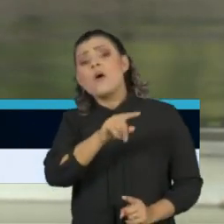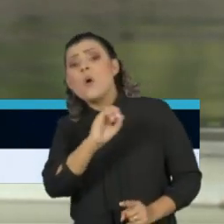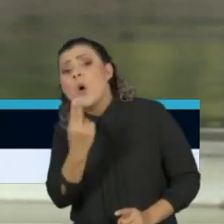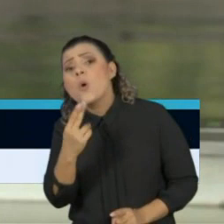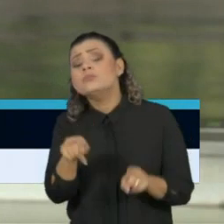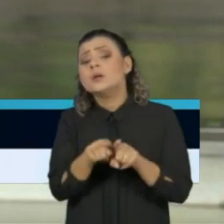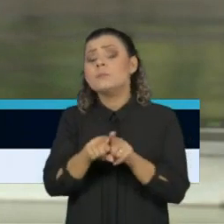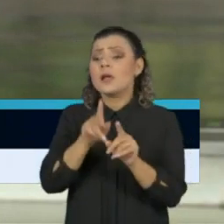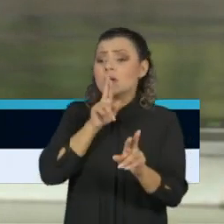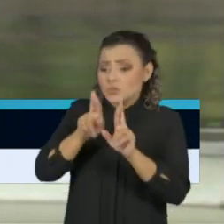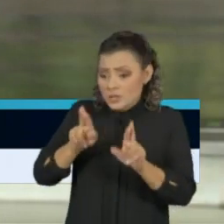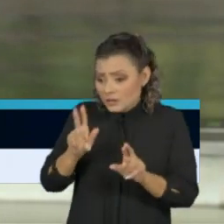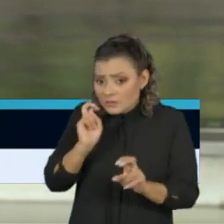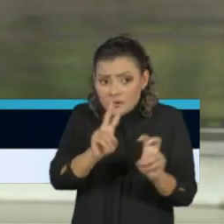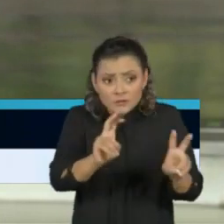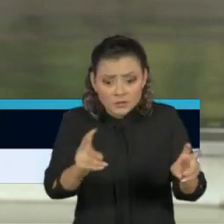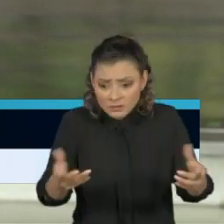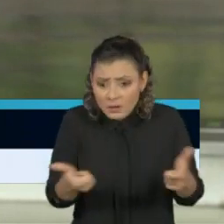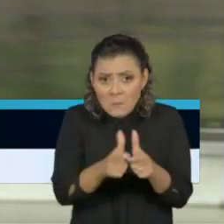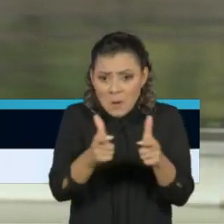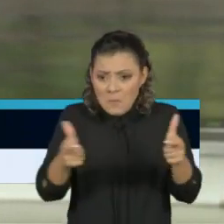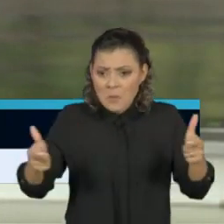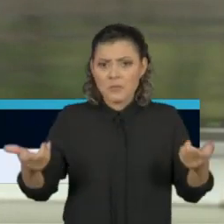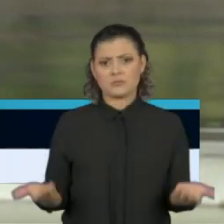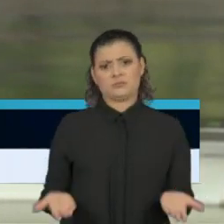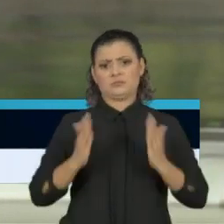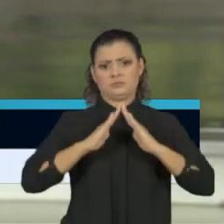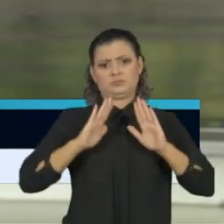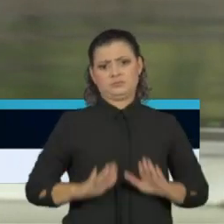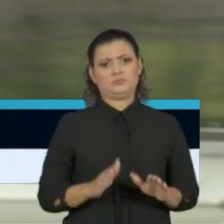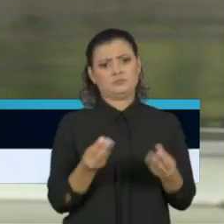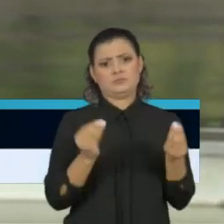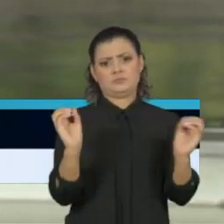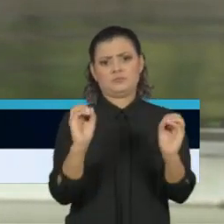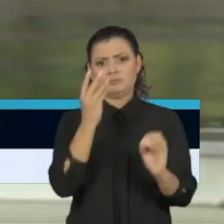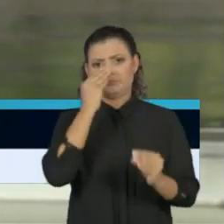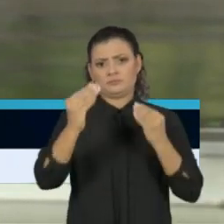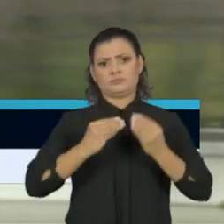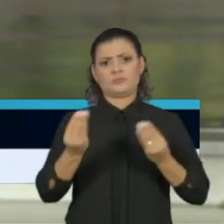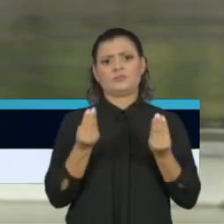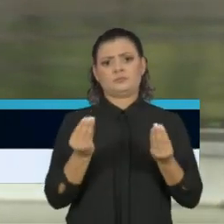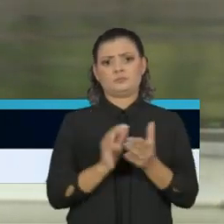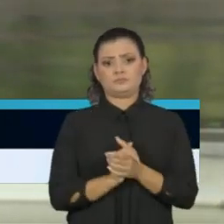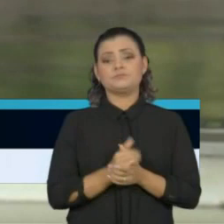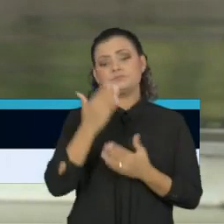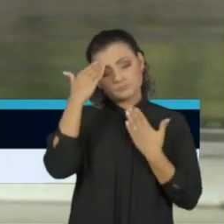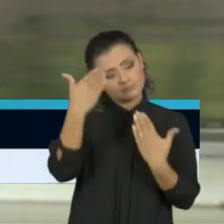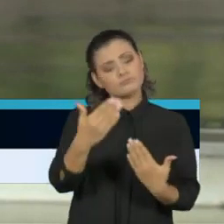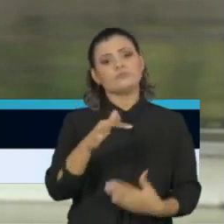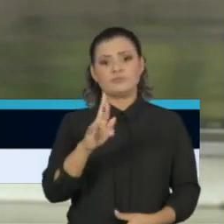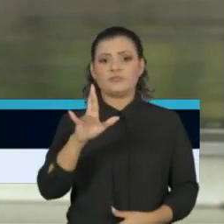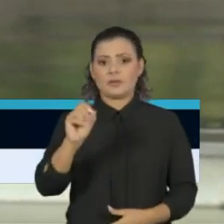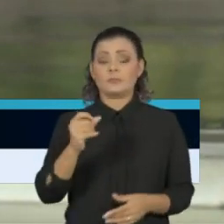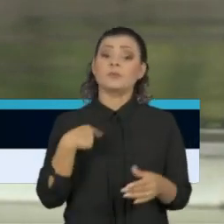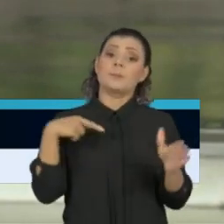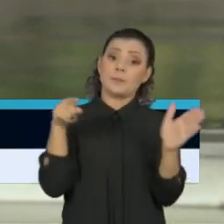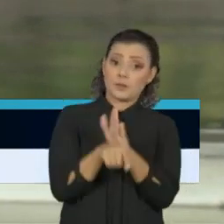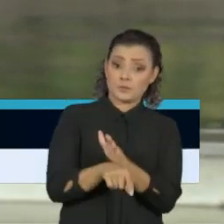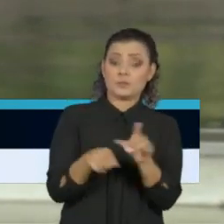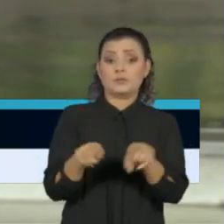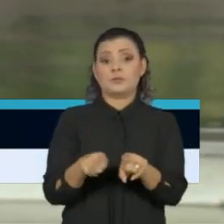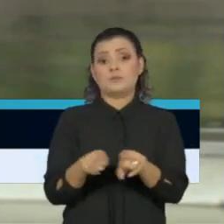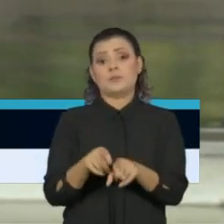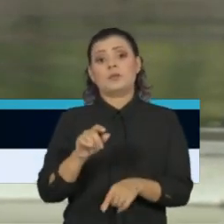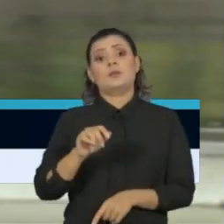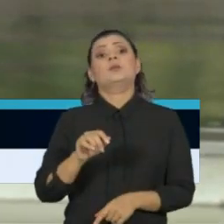resultado vem aparecendo com o isolamento das pessoas. Obrigado, Fábio. Pergunta oportuna. Eu vou dividir com o